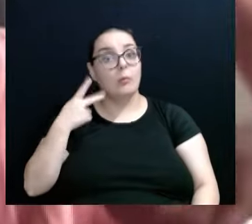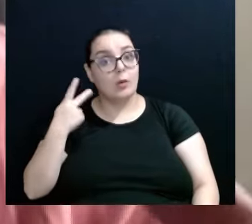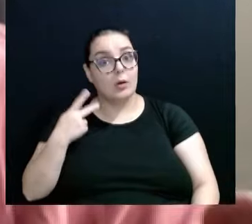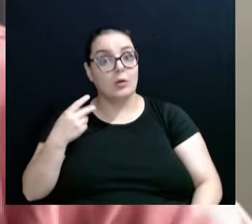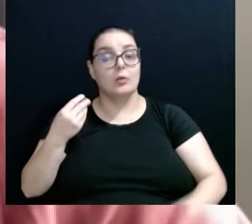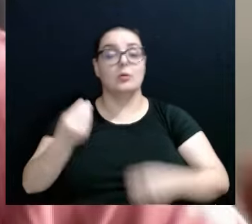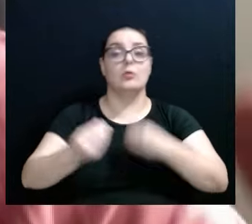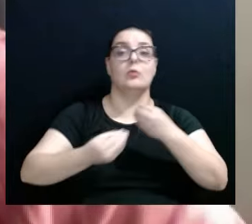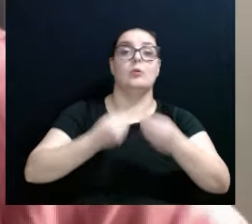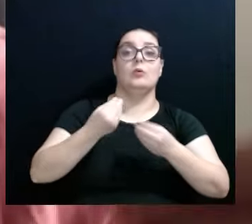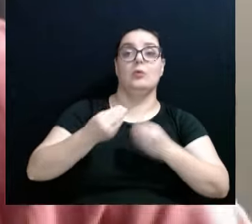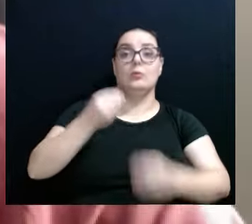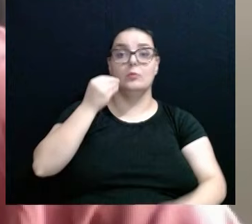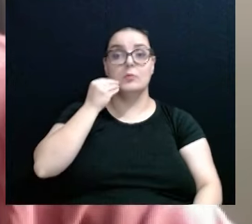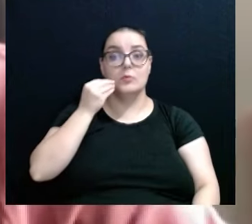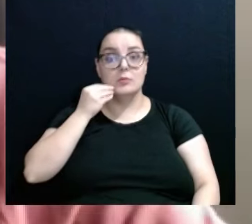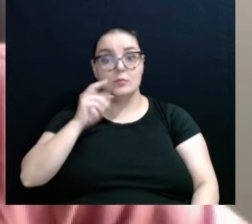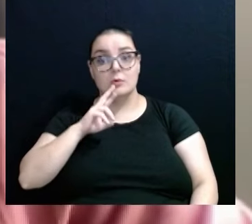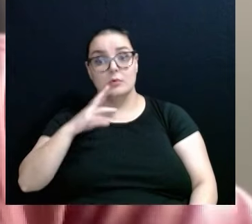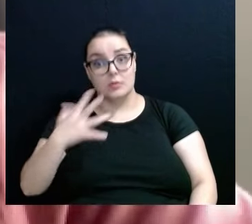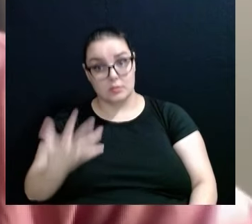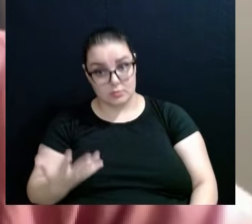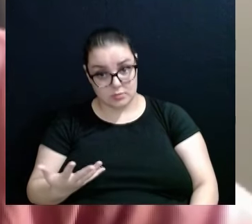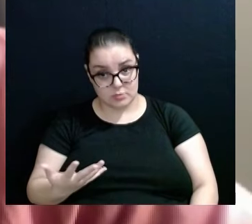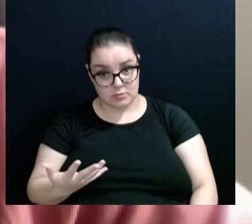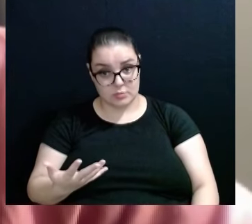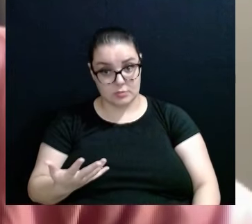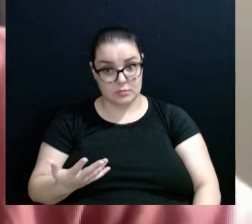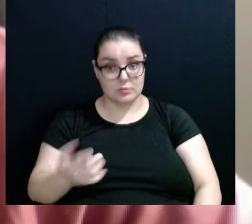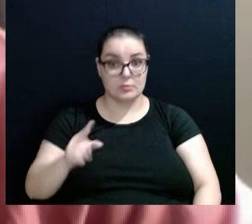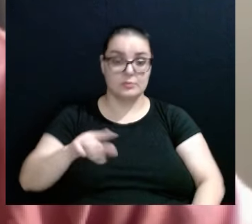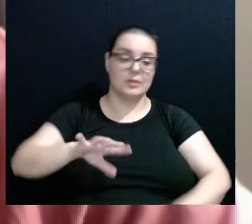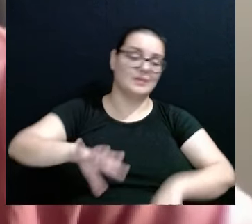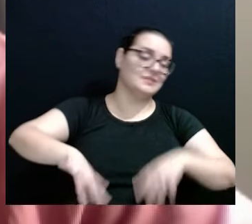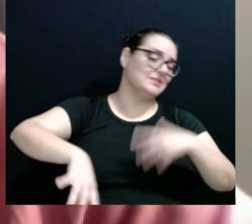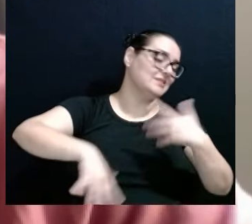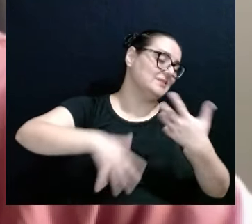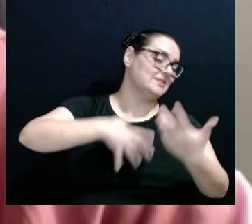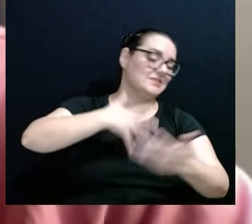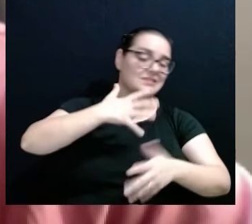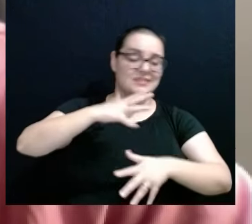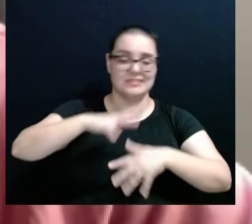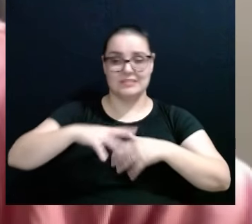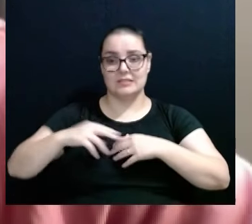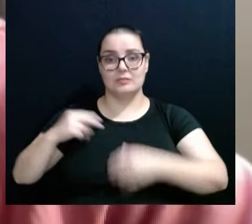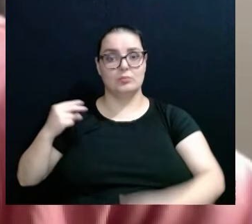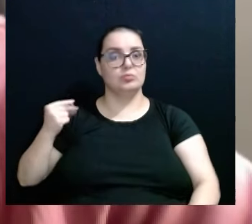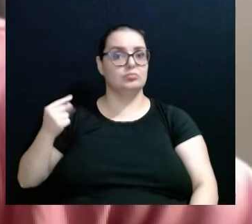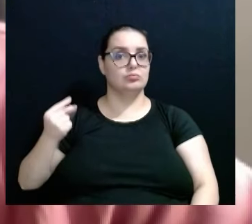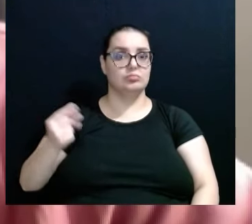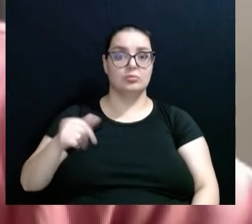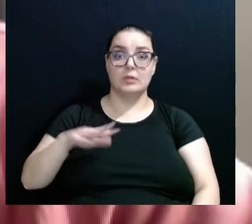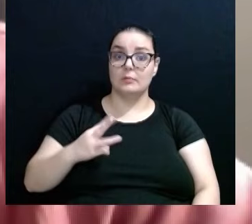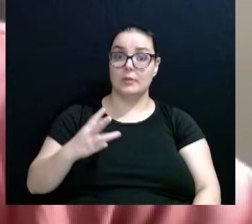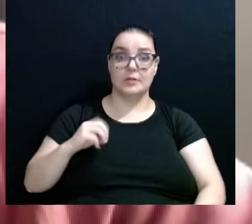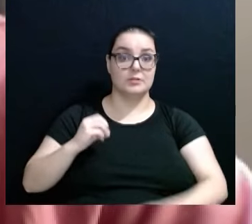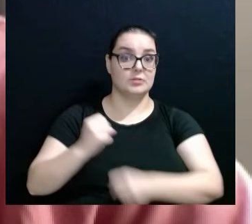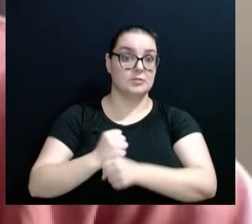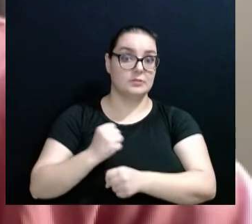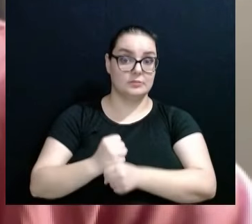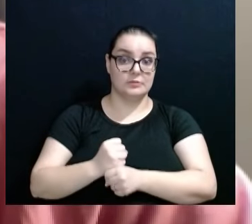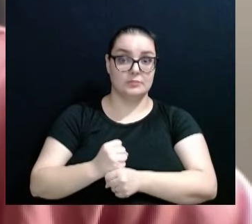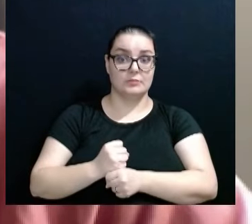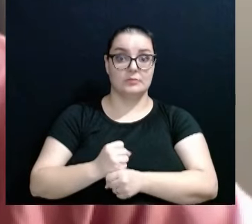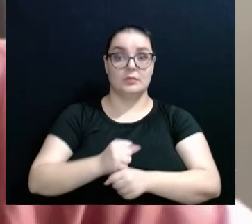discussão política. Como que nós vamos tentar resolver isso? E aí é um imbróglio, já vem durando mais de